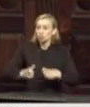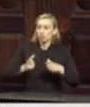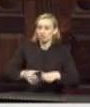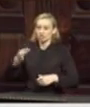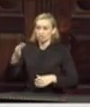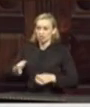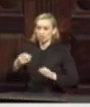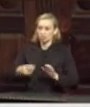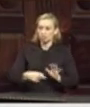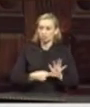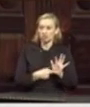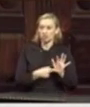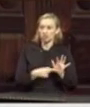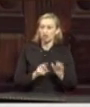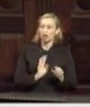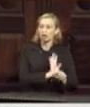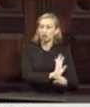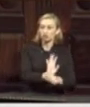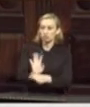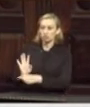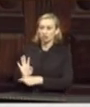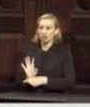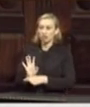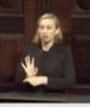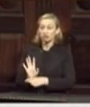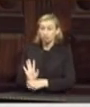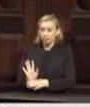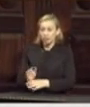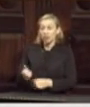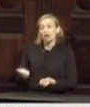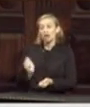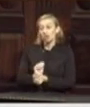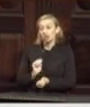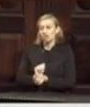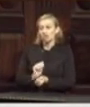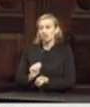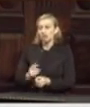décadas, e esperamos que não chegue a atingir as próximas gerações.